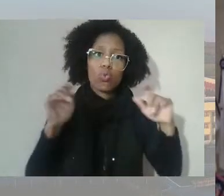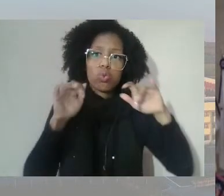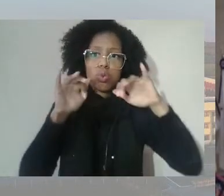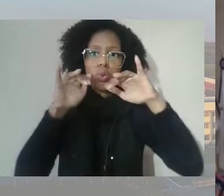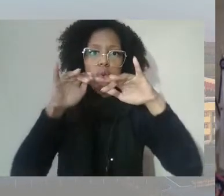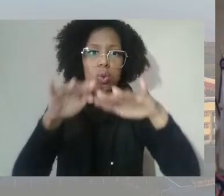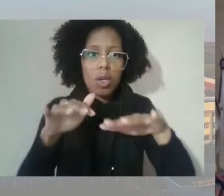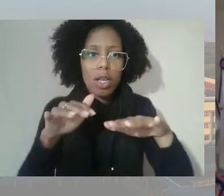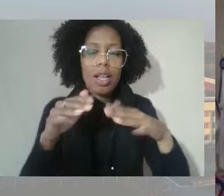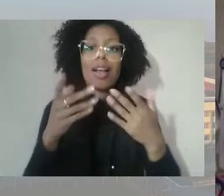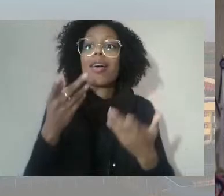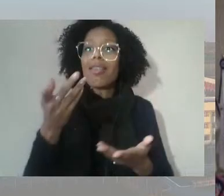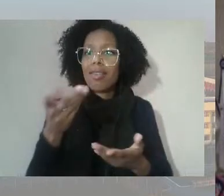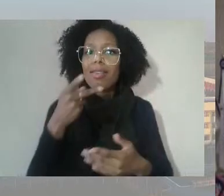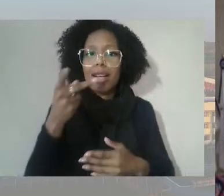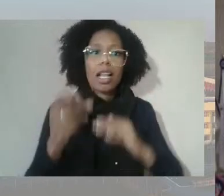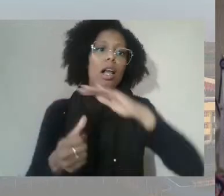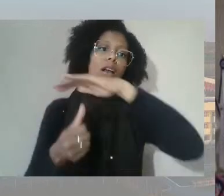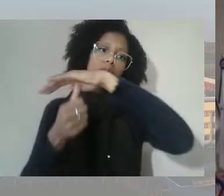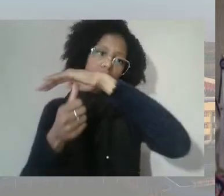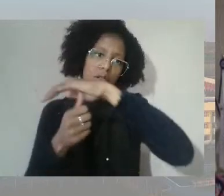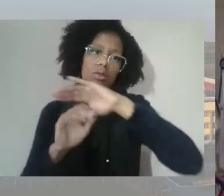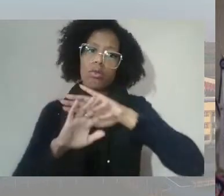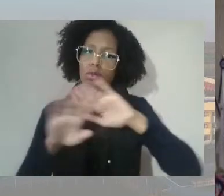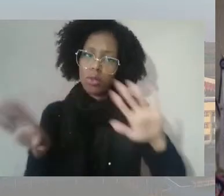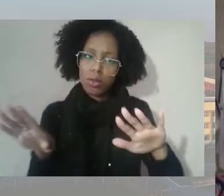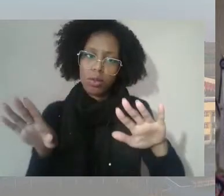à reitoria e não aos nossos alunos.